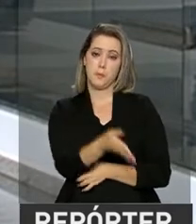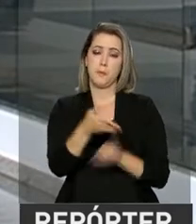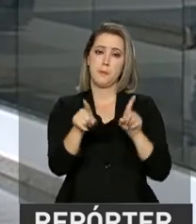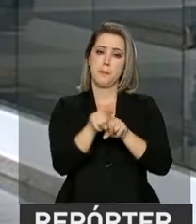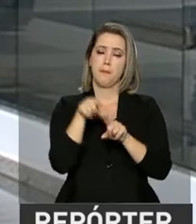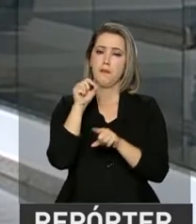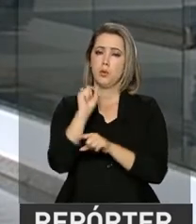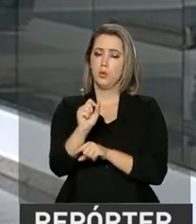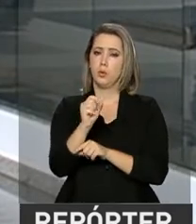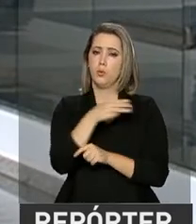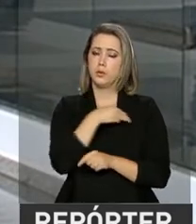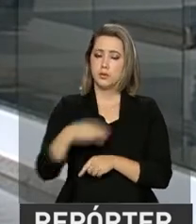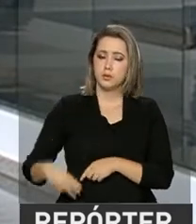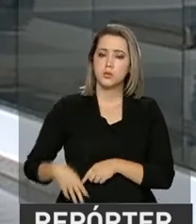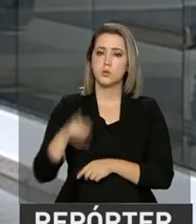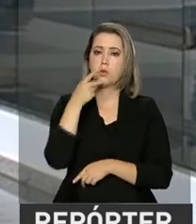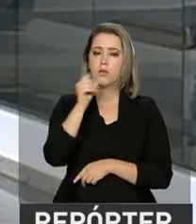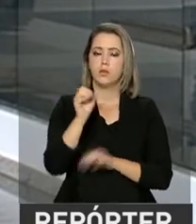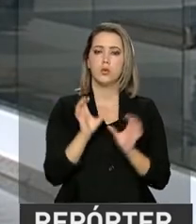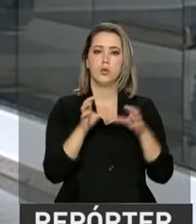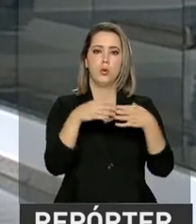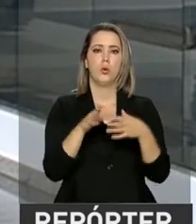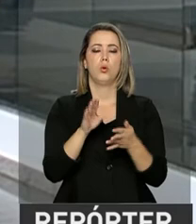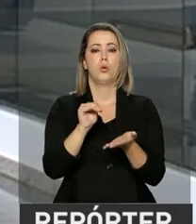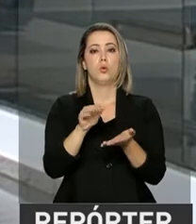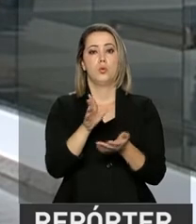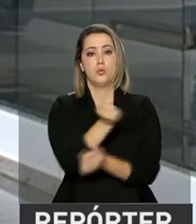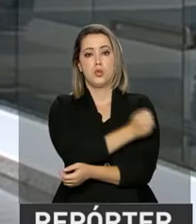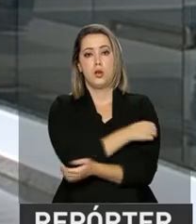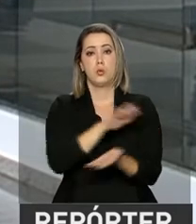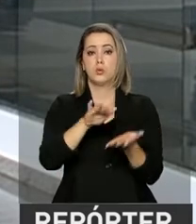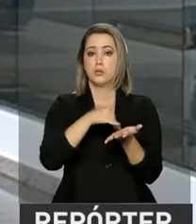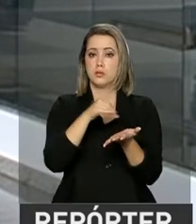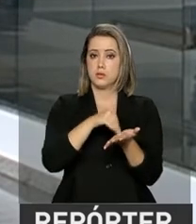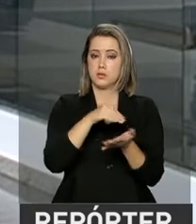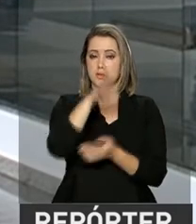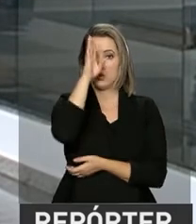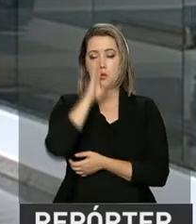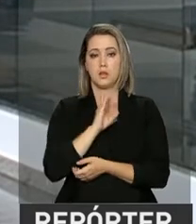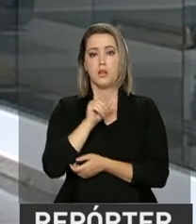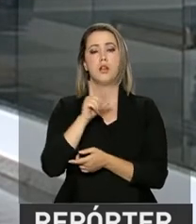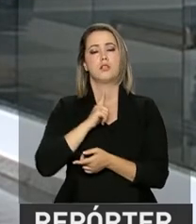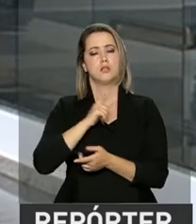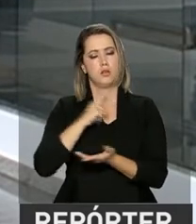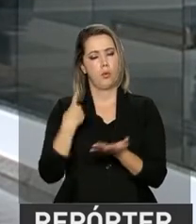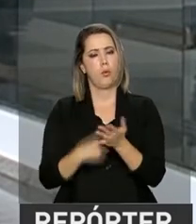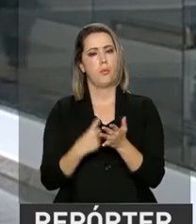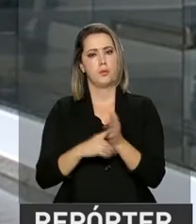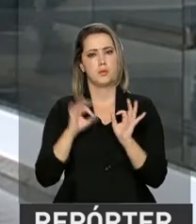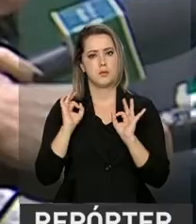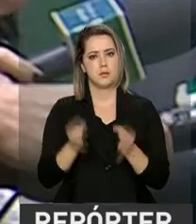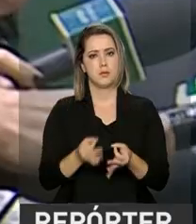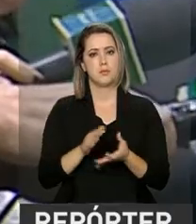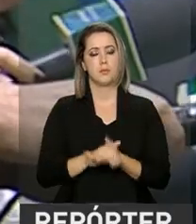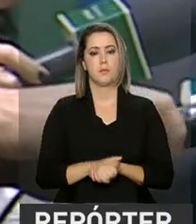mendonça filho disse que os candidatos que têm direito à isenção vão ir a inscrição confirmada